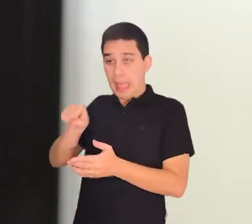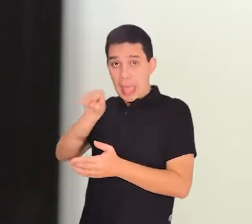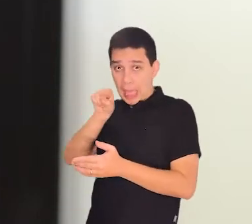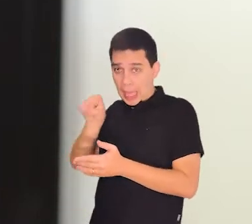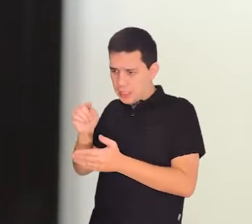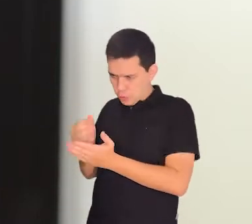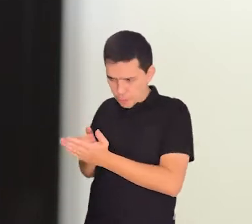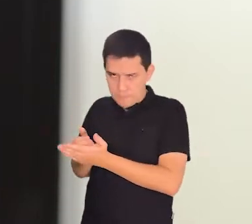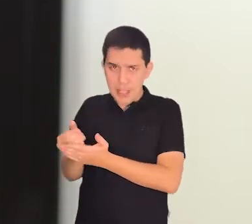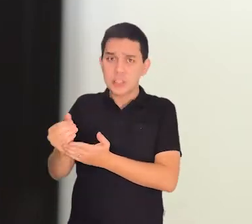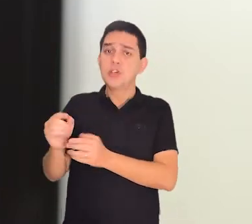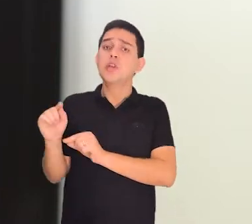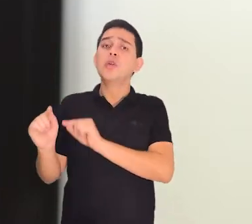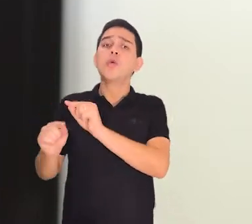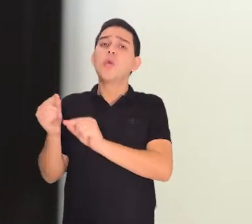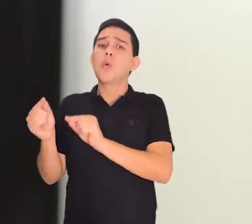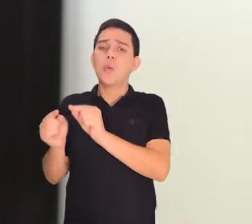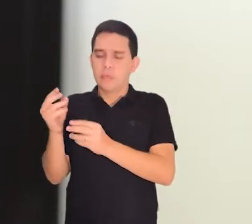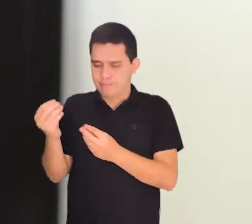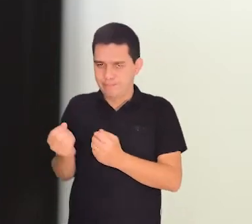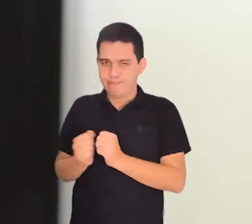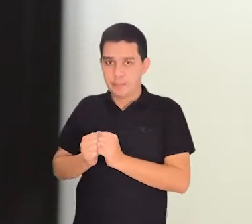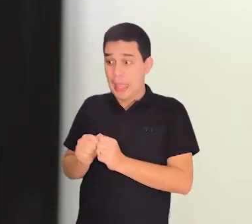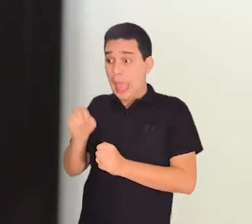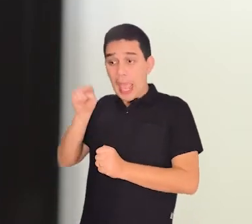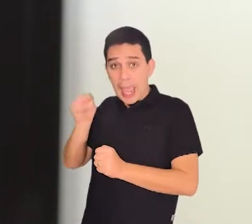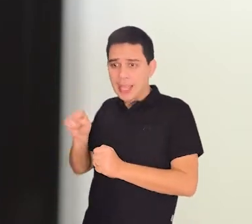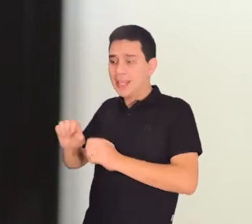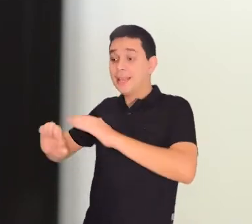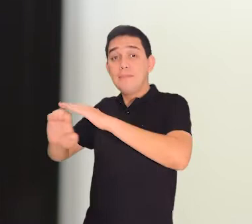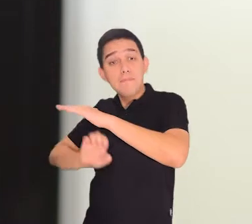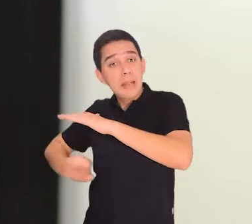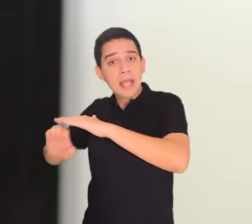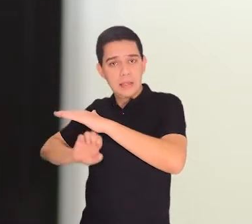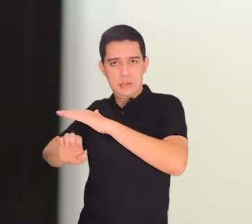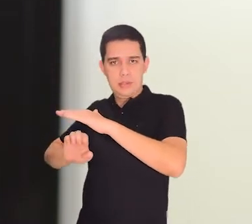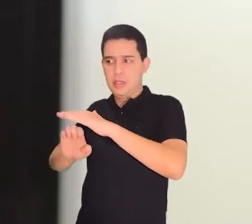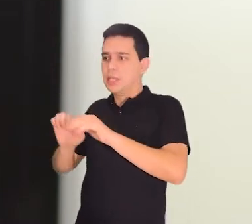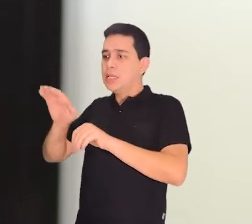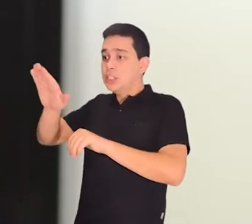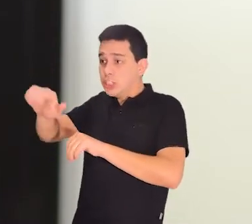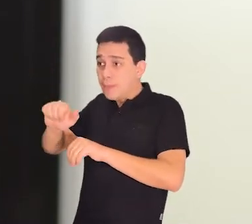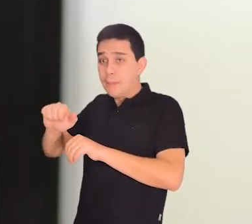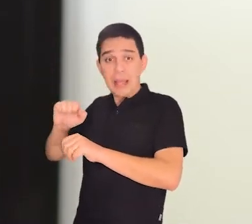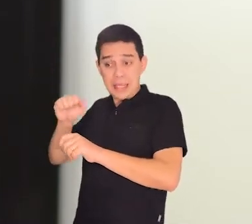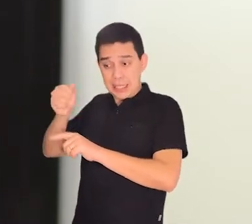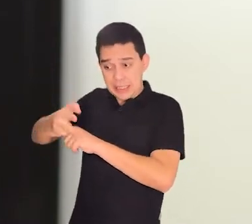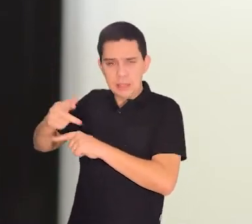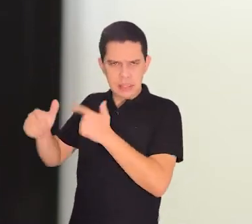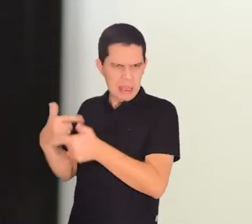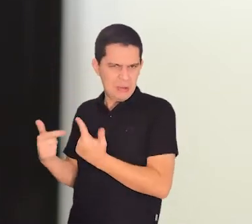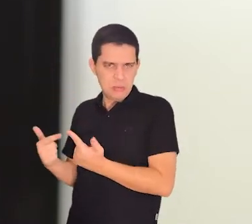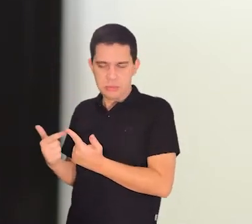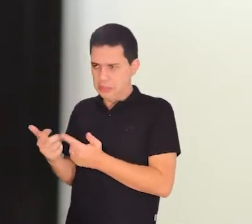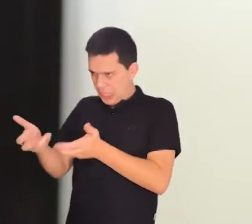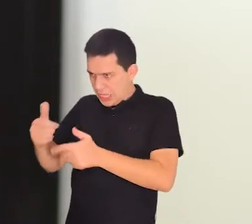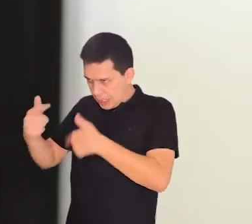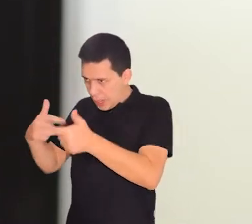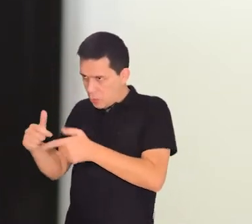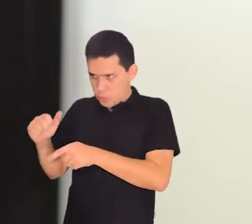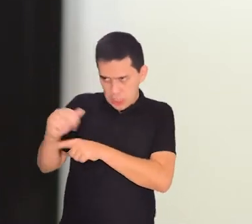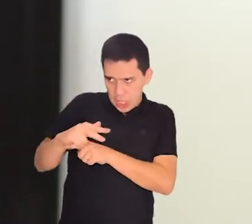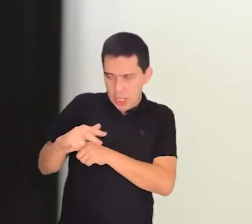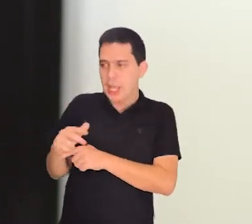elas entram, na verdade, no cenário do mercado de trabalho como agências de emprego. Só que são agências de emprego que não